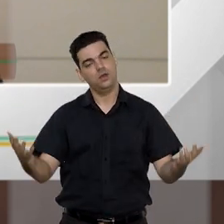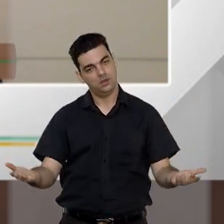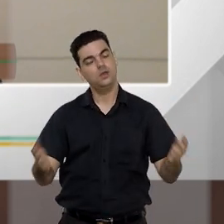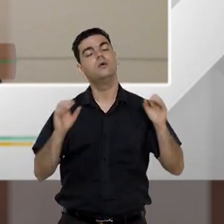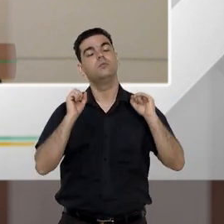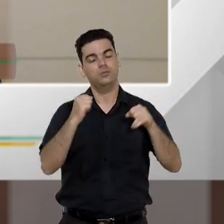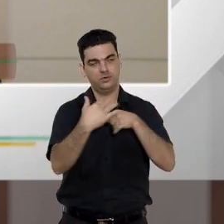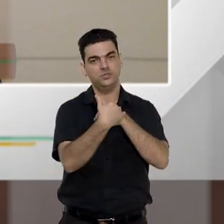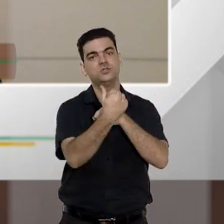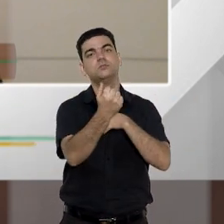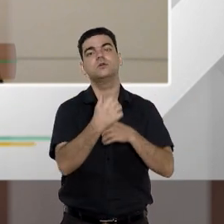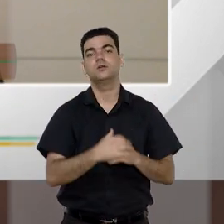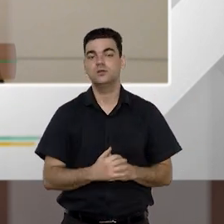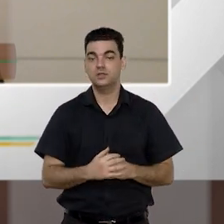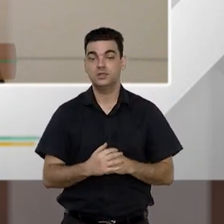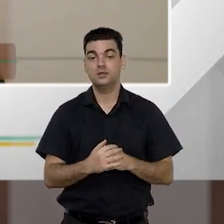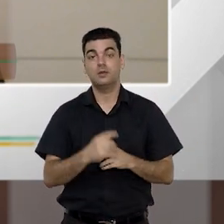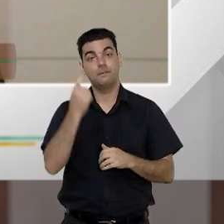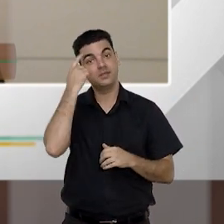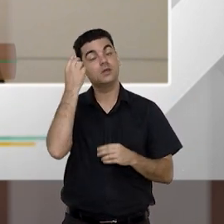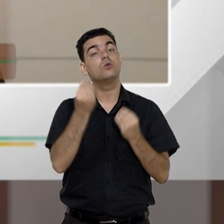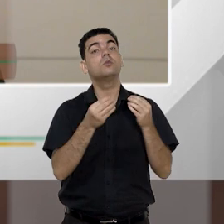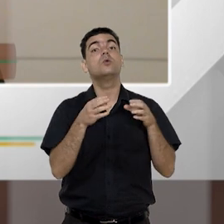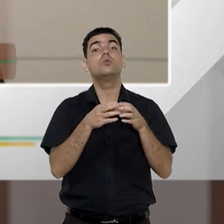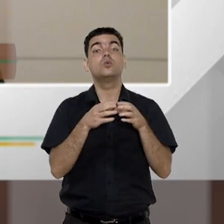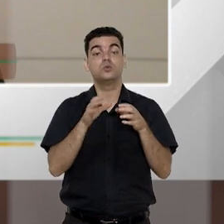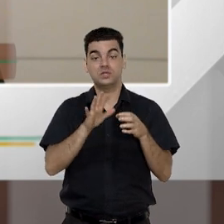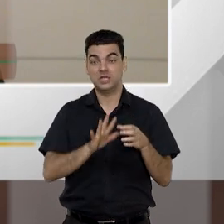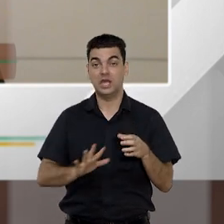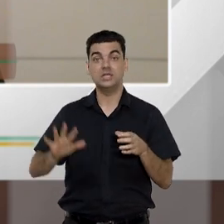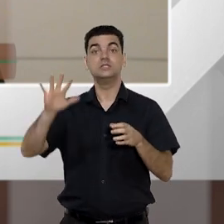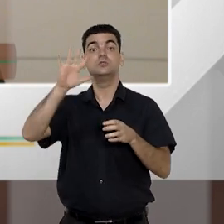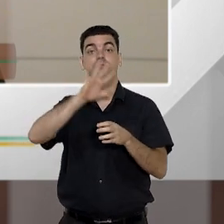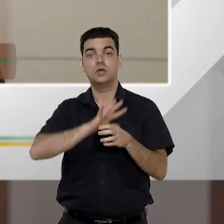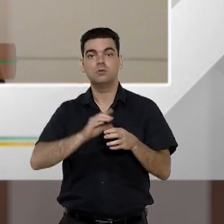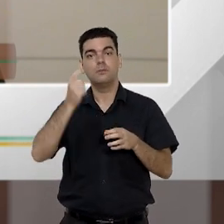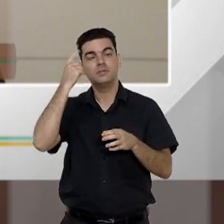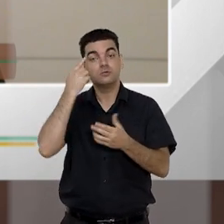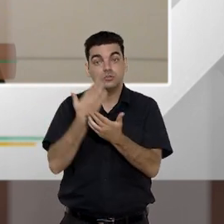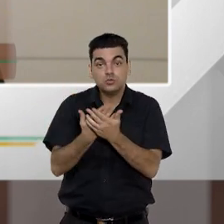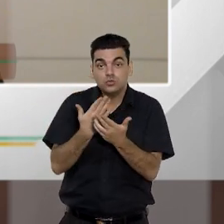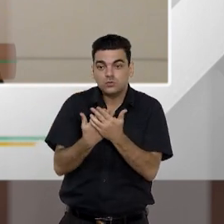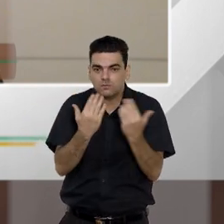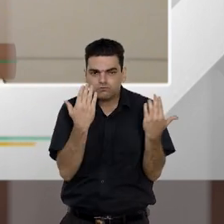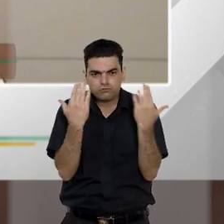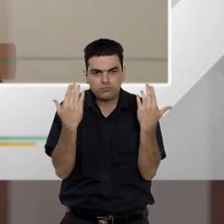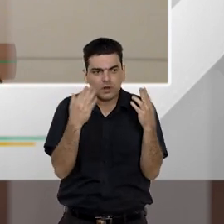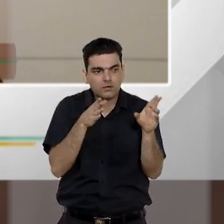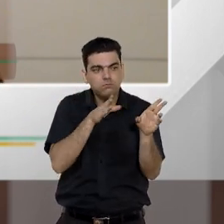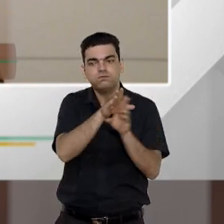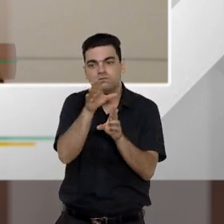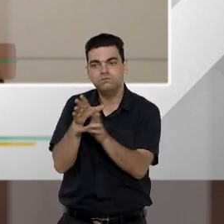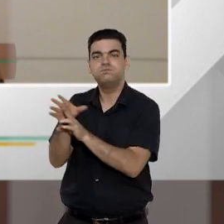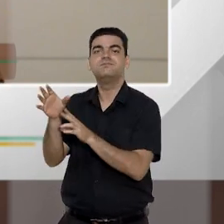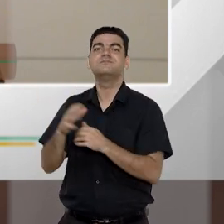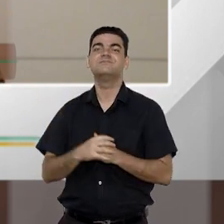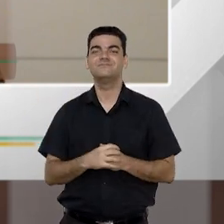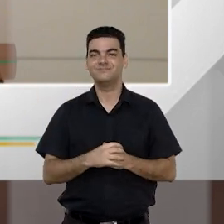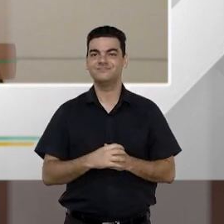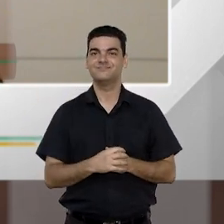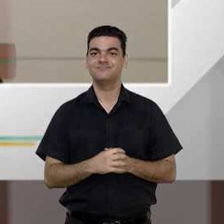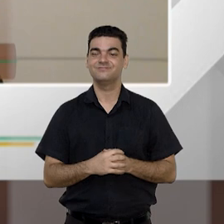em que ele será suscitado e decidido de acordo com a Turma Nacional de Uniformização, cuja estrutura também foi